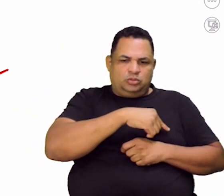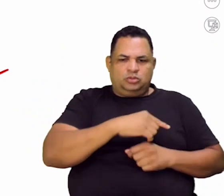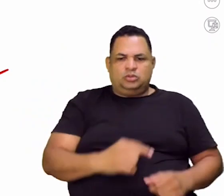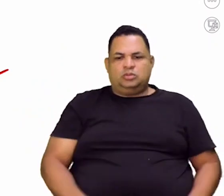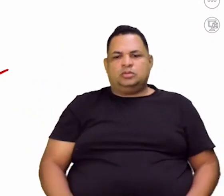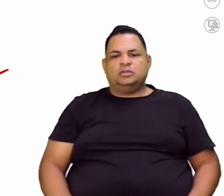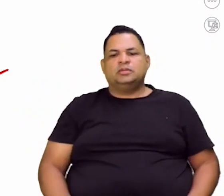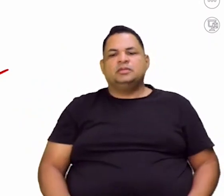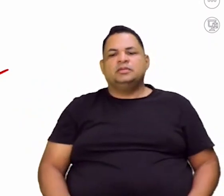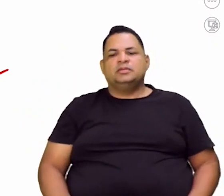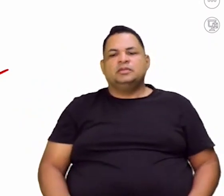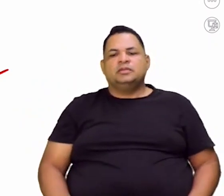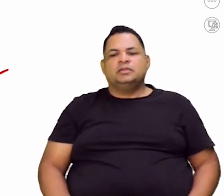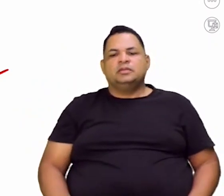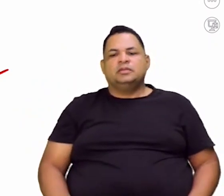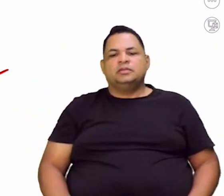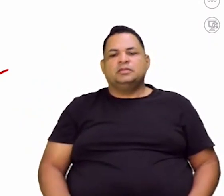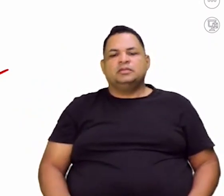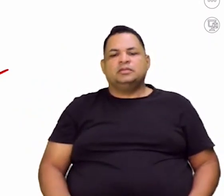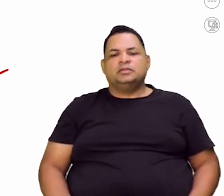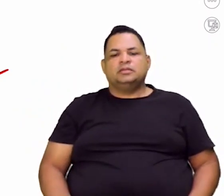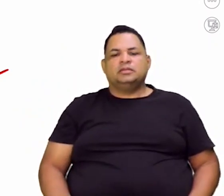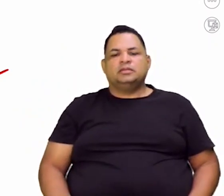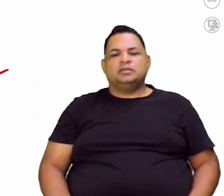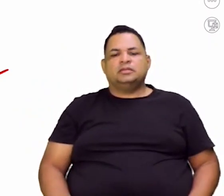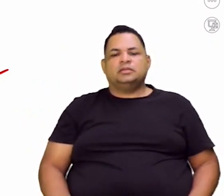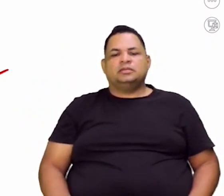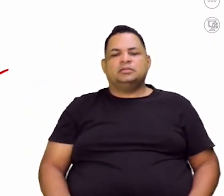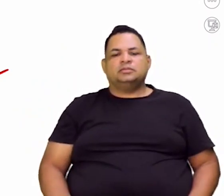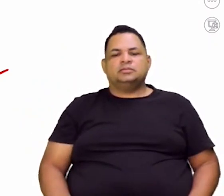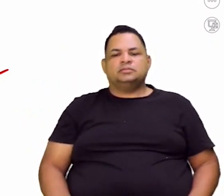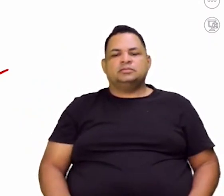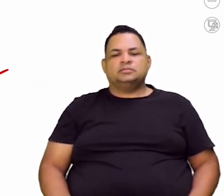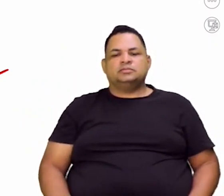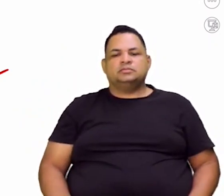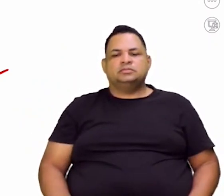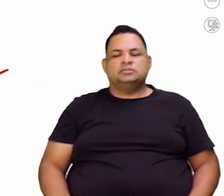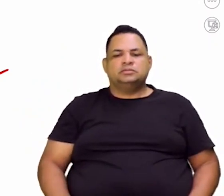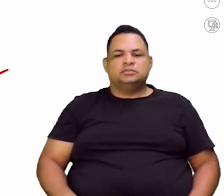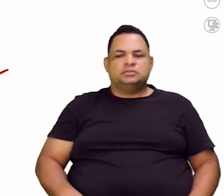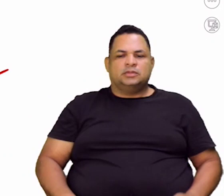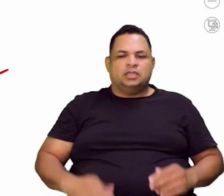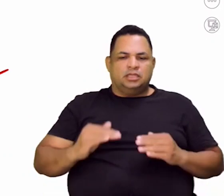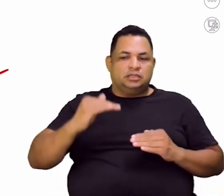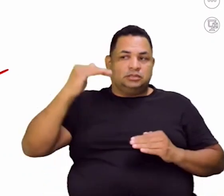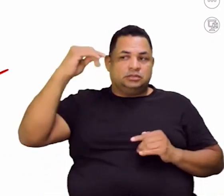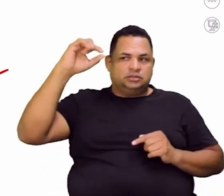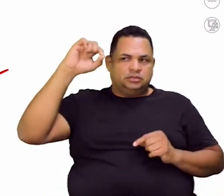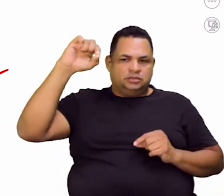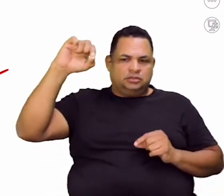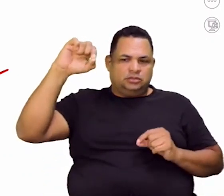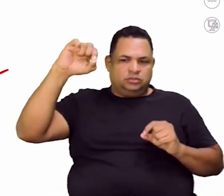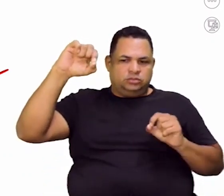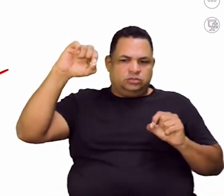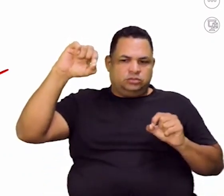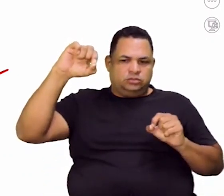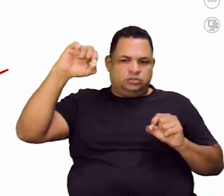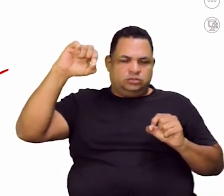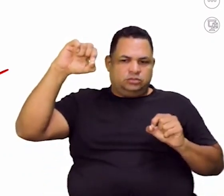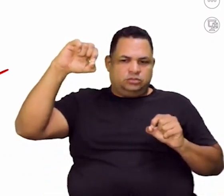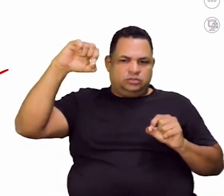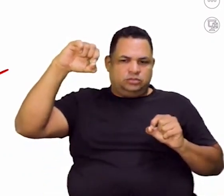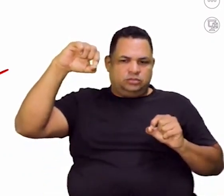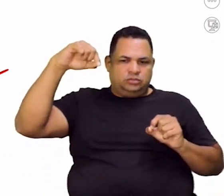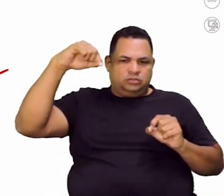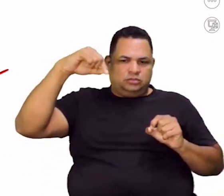plano inclinado, né? A esfera vai, conforme ela vem daqui de cima, ele soltou ela aqui. Conforme ela